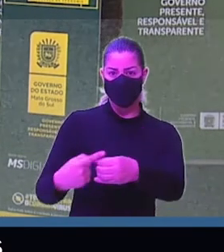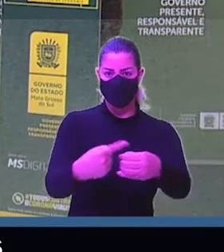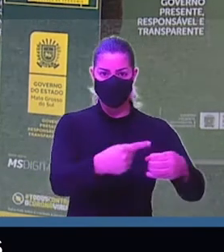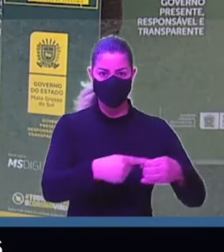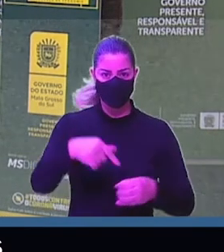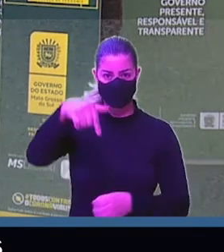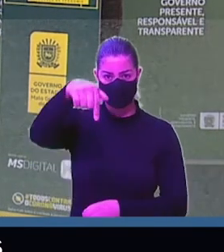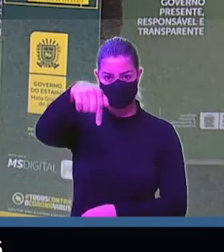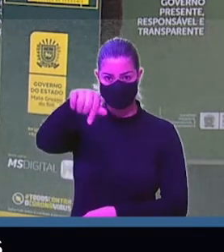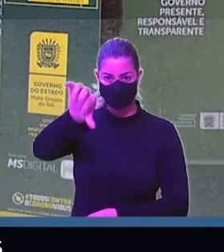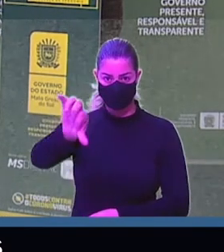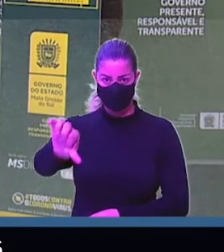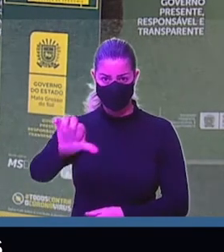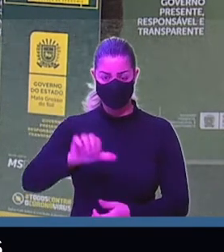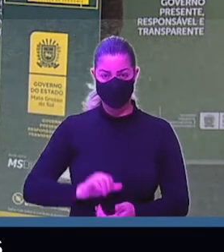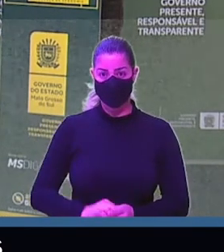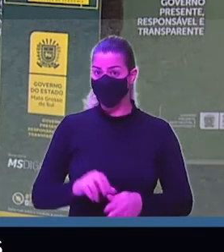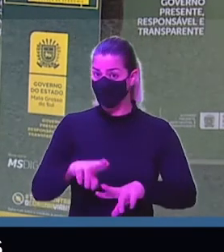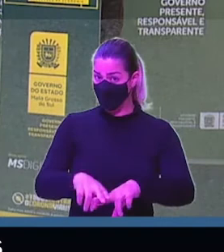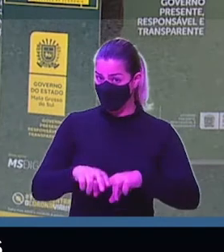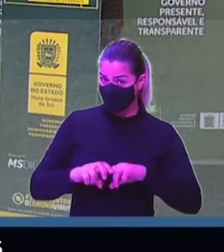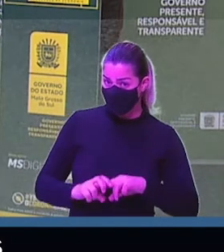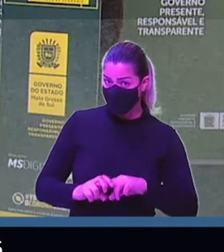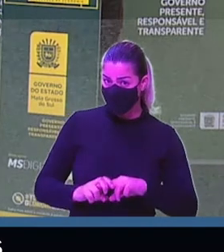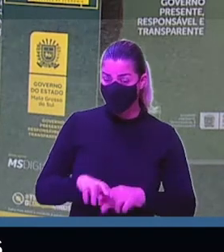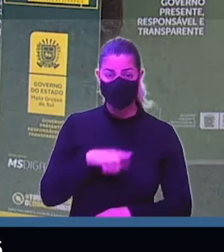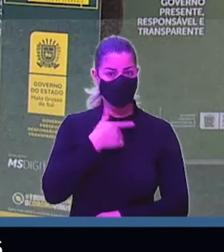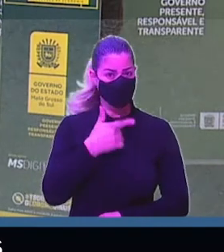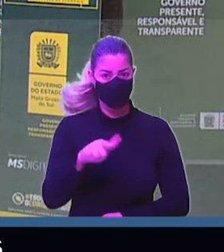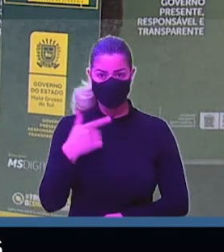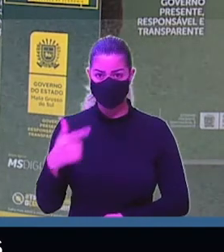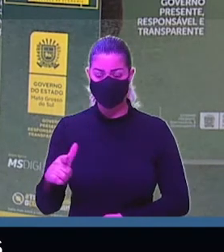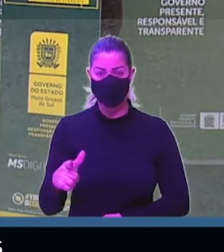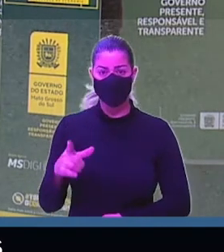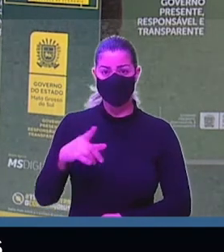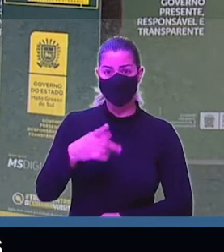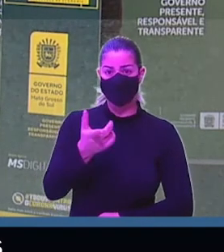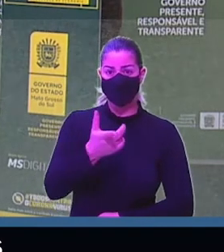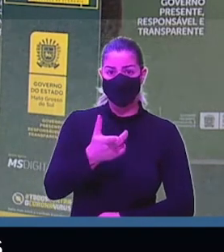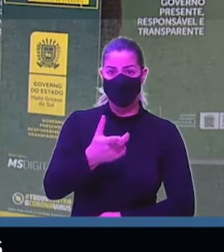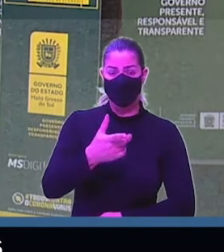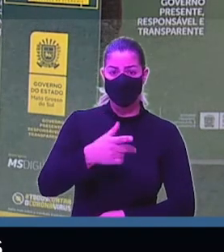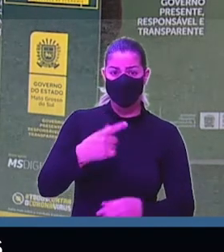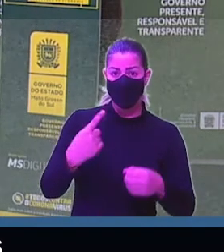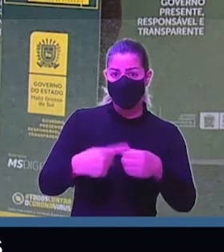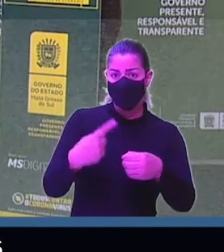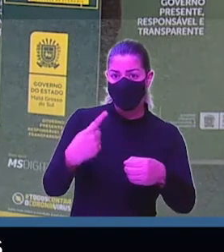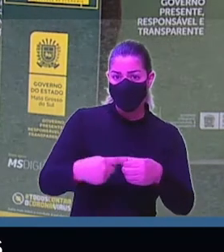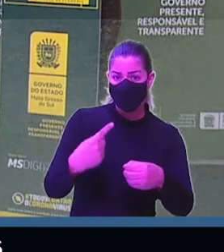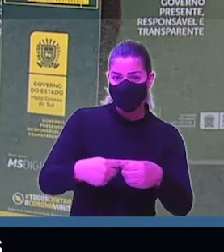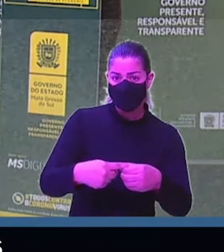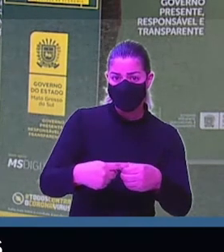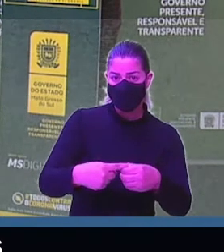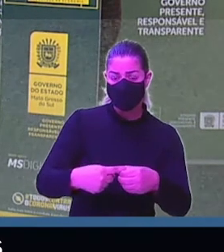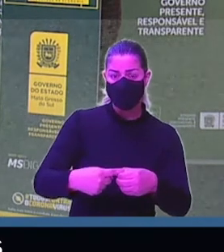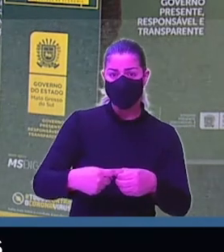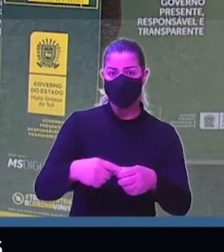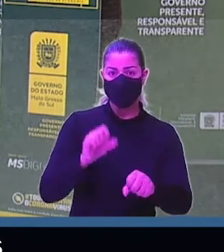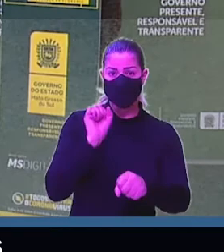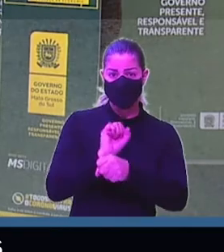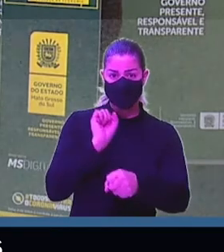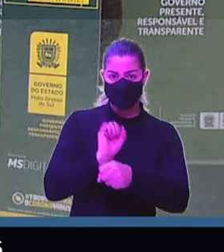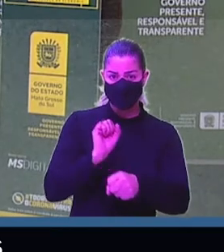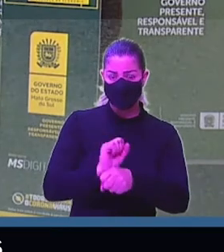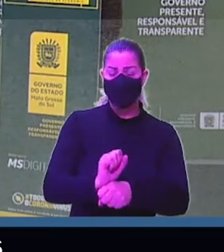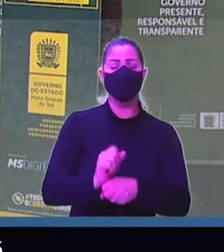então não há razão alguma e algum município não está aplicando as doses de vacinas que são